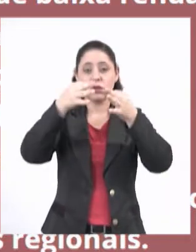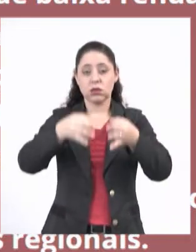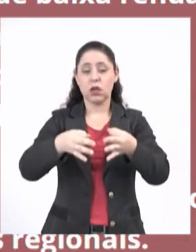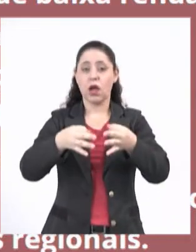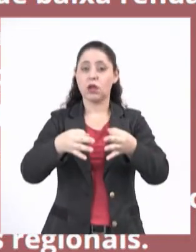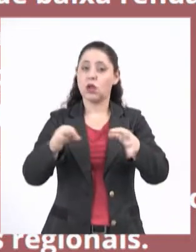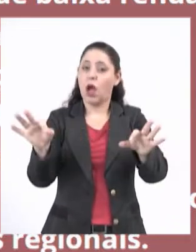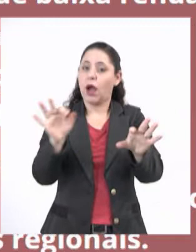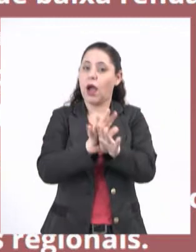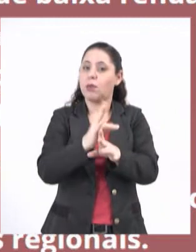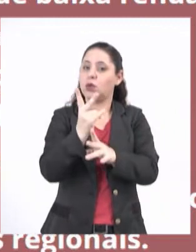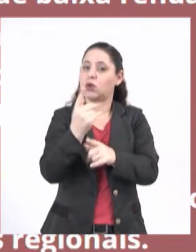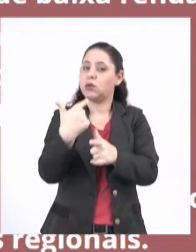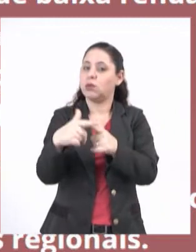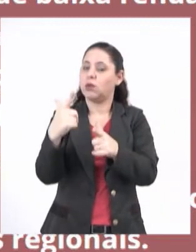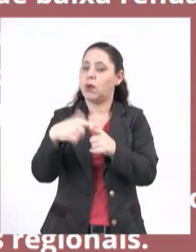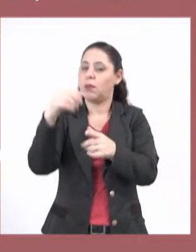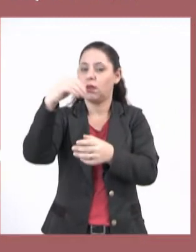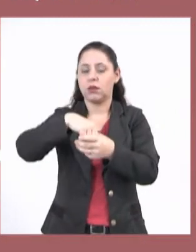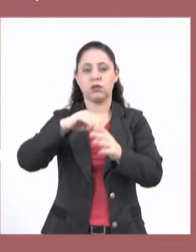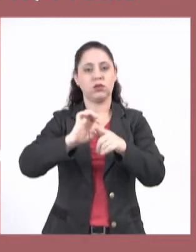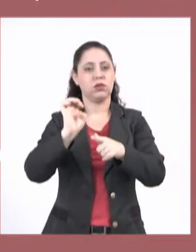problemas relevantes dentro do estado.